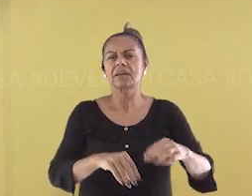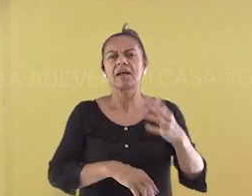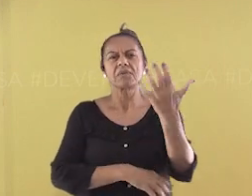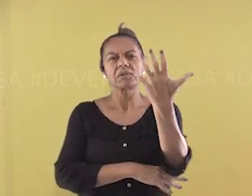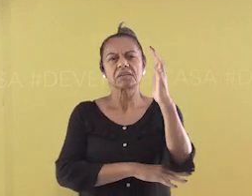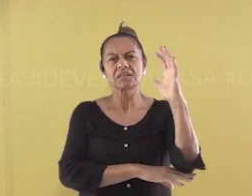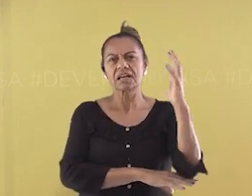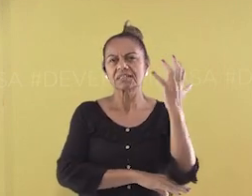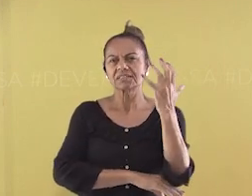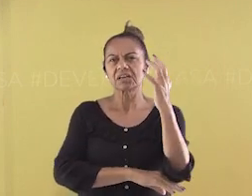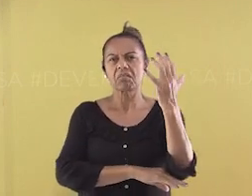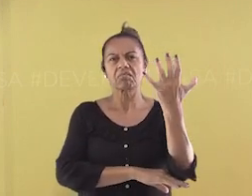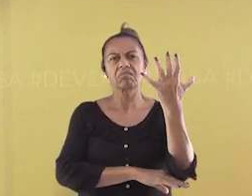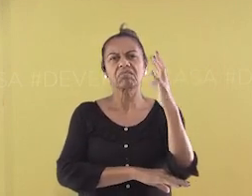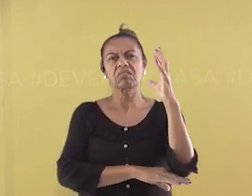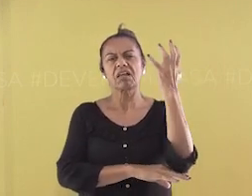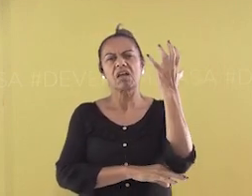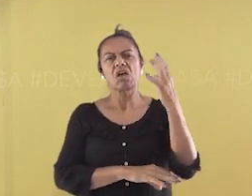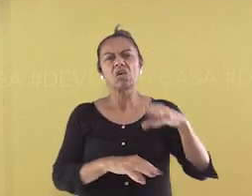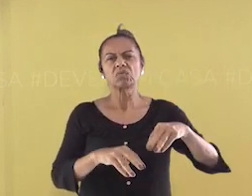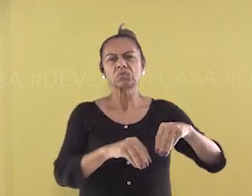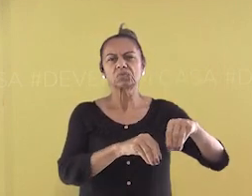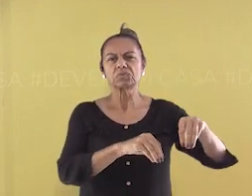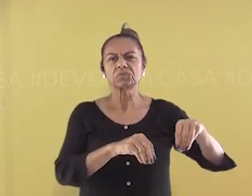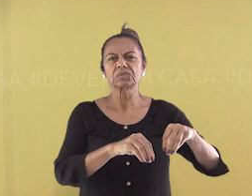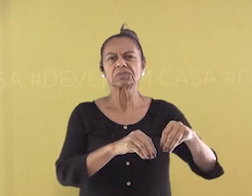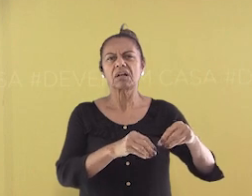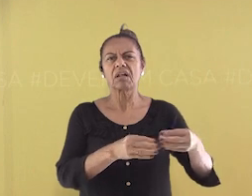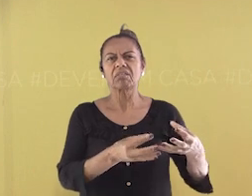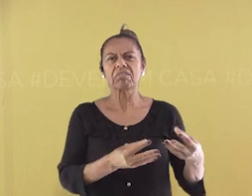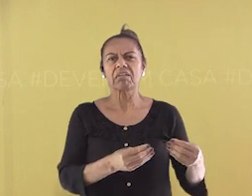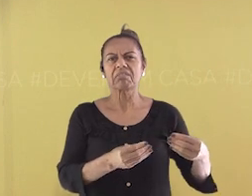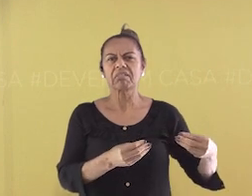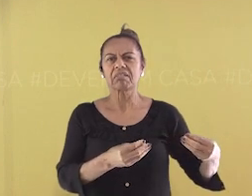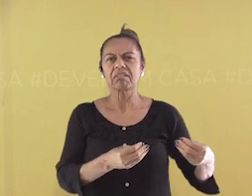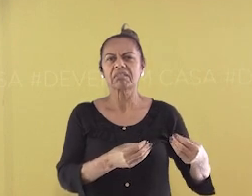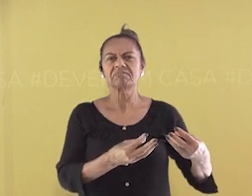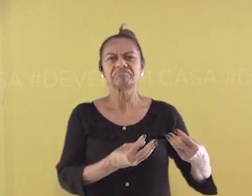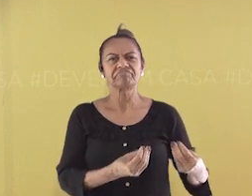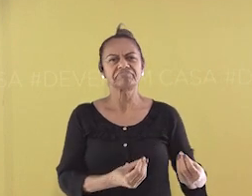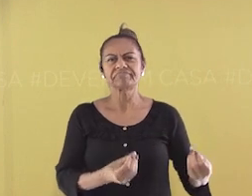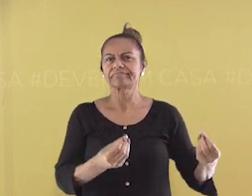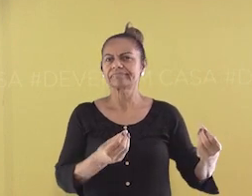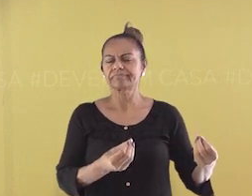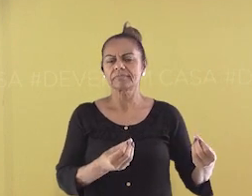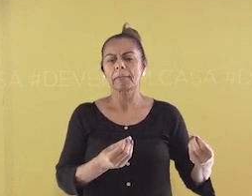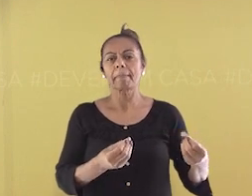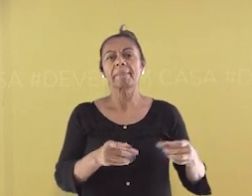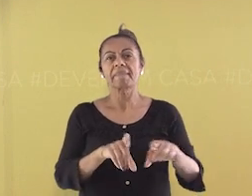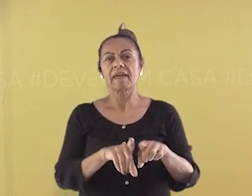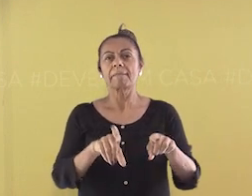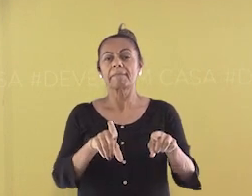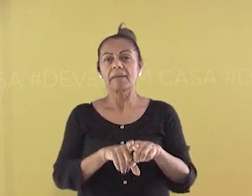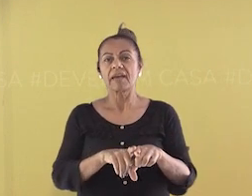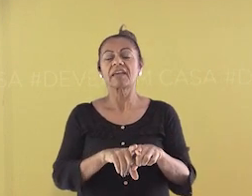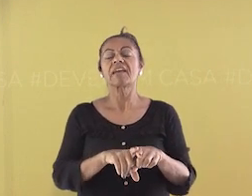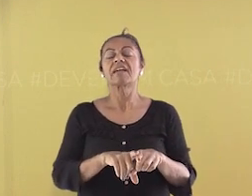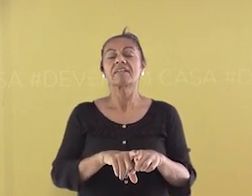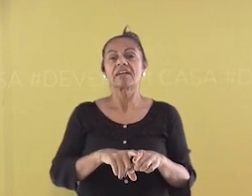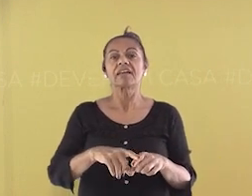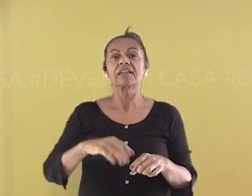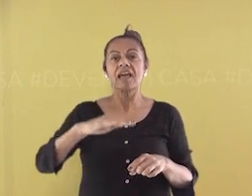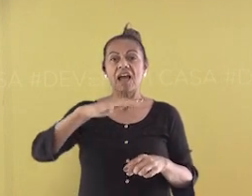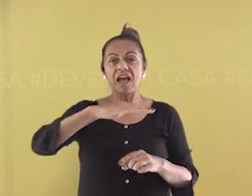plantações, tornar o solo improdutivo, atingindo lençóis freáticos, tornando sua descontaminação